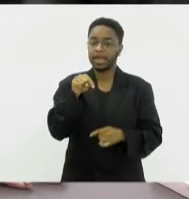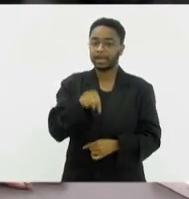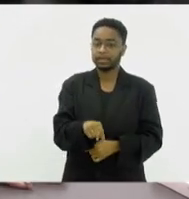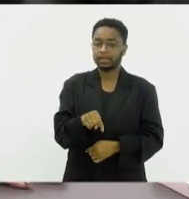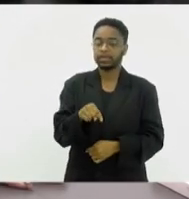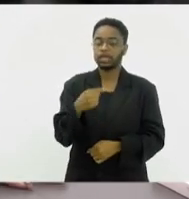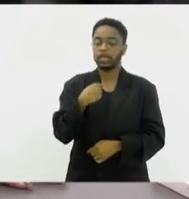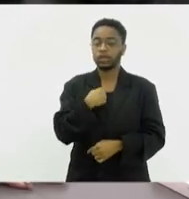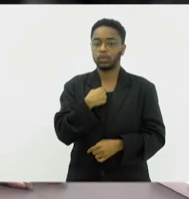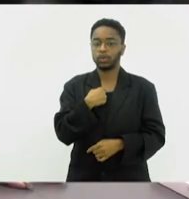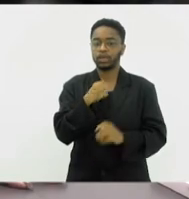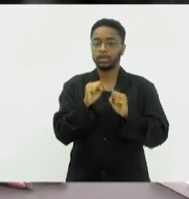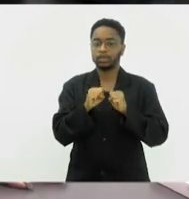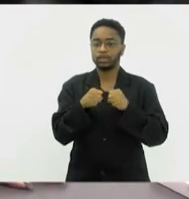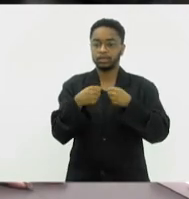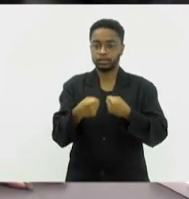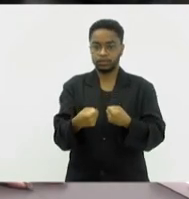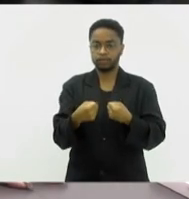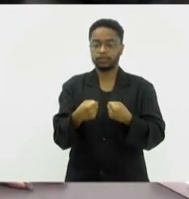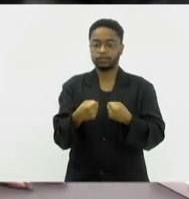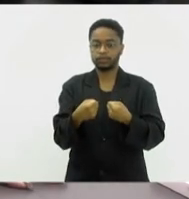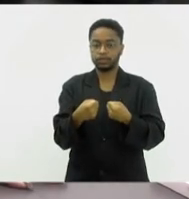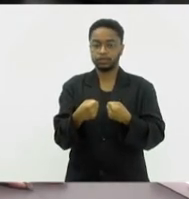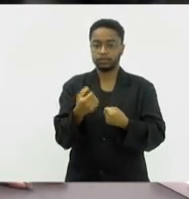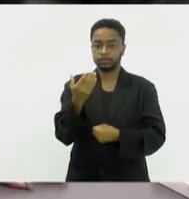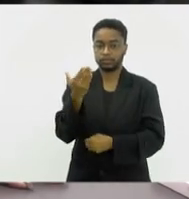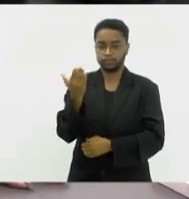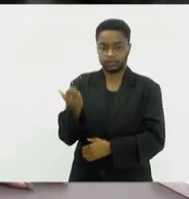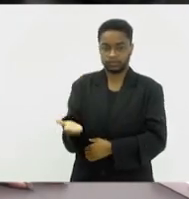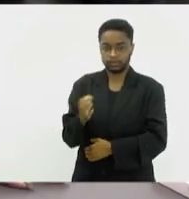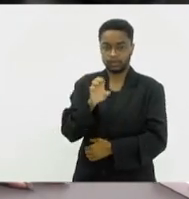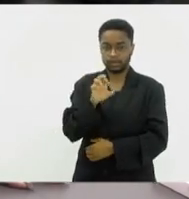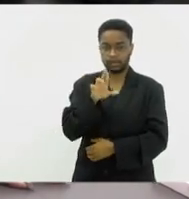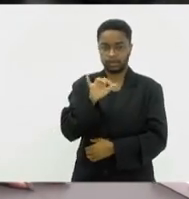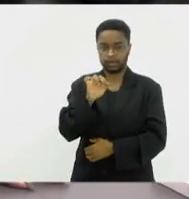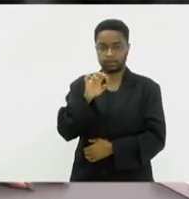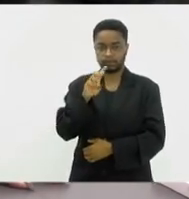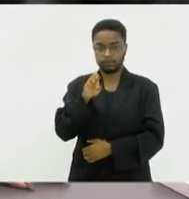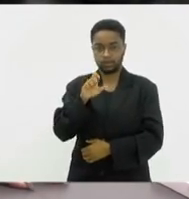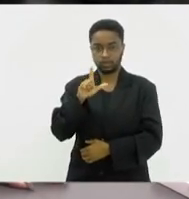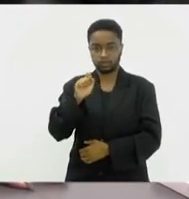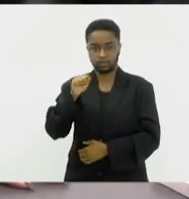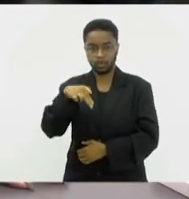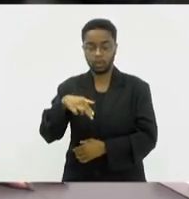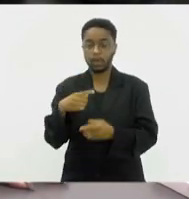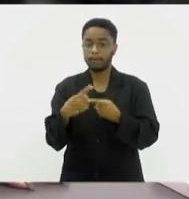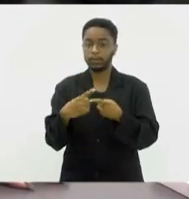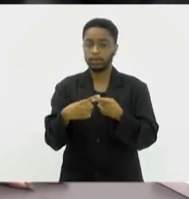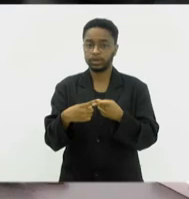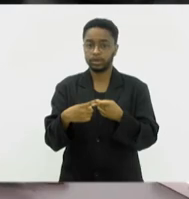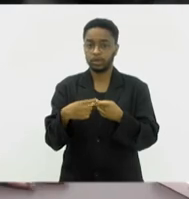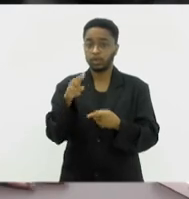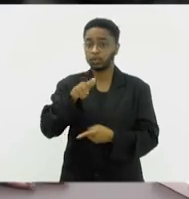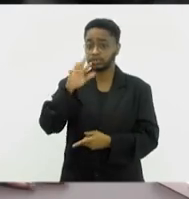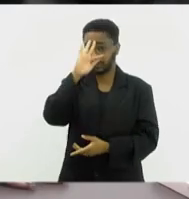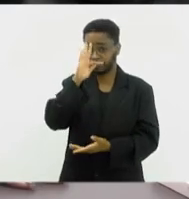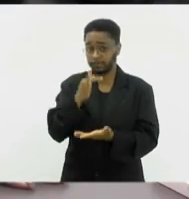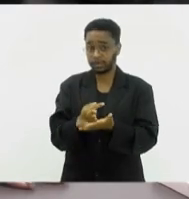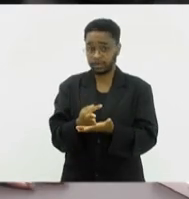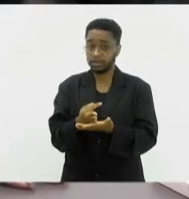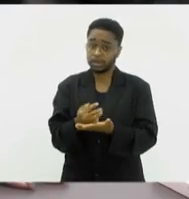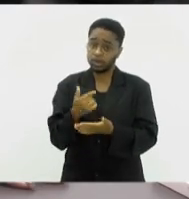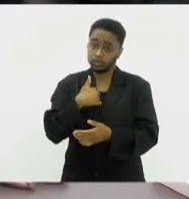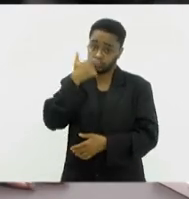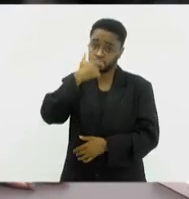um pouco da defesa da questão do Erivelto. é, no sentido de usar a fé. É prática, eu